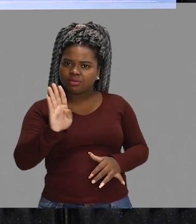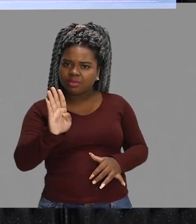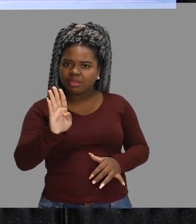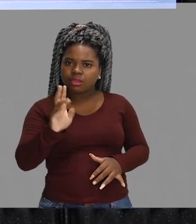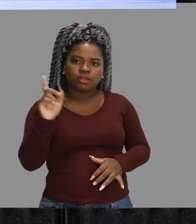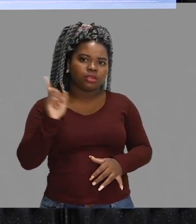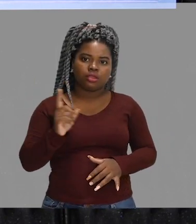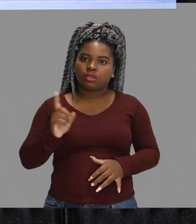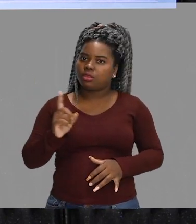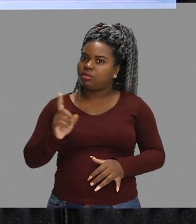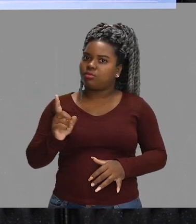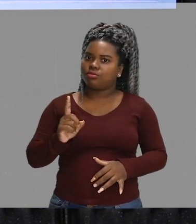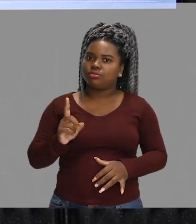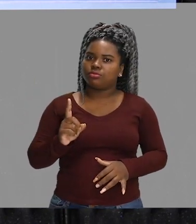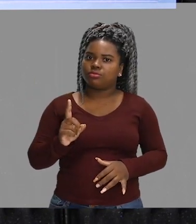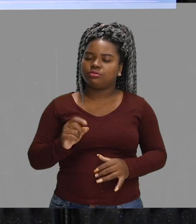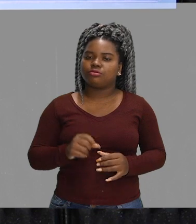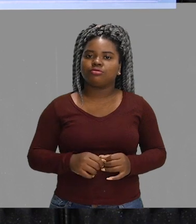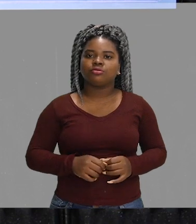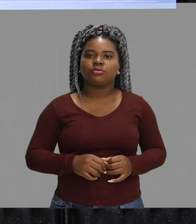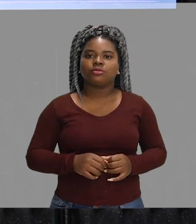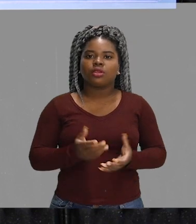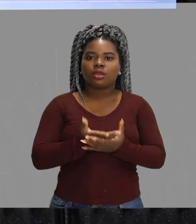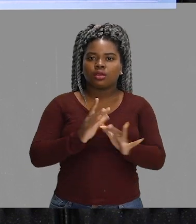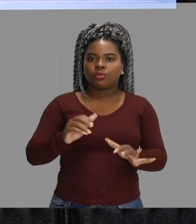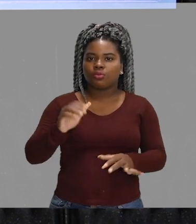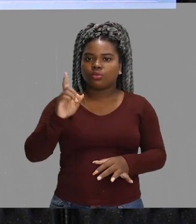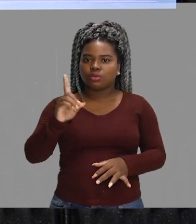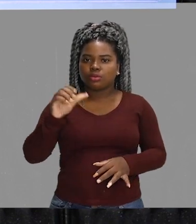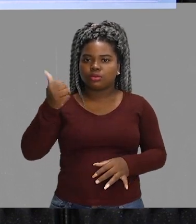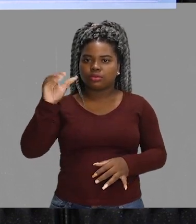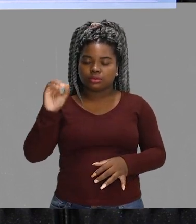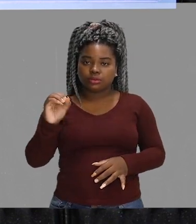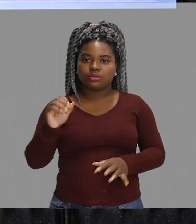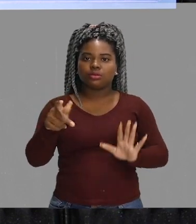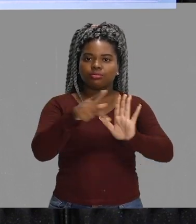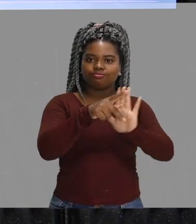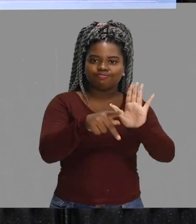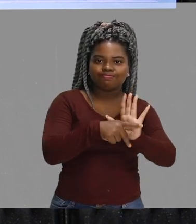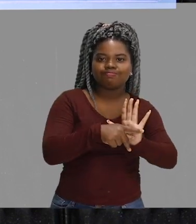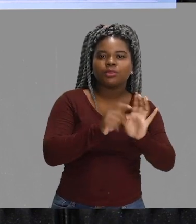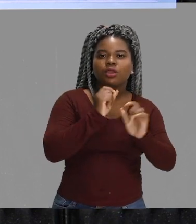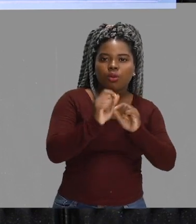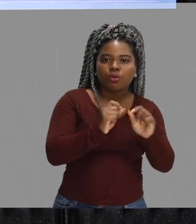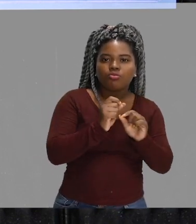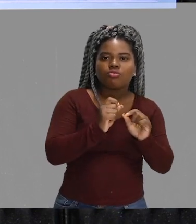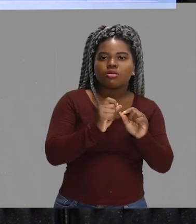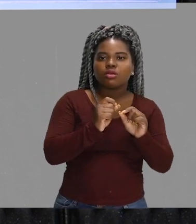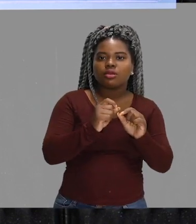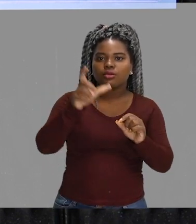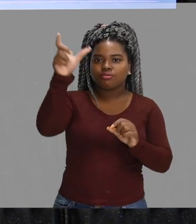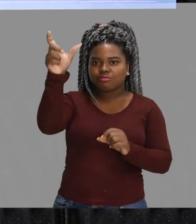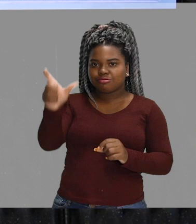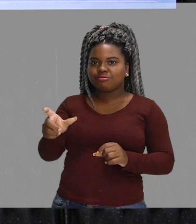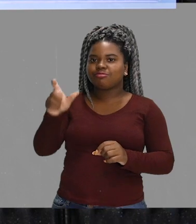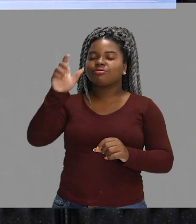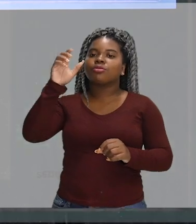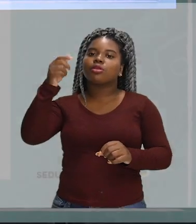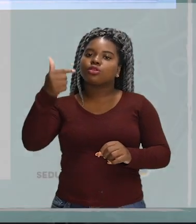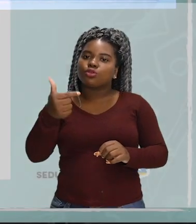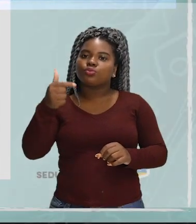temos, 6 camadas. 6 camadas. Então, se ele tem 6 camadas, ele vai